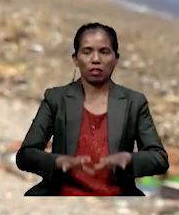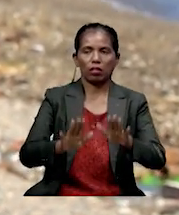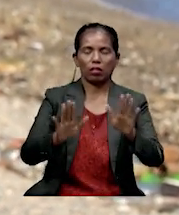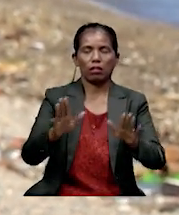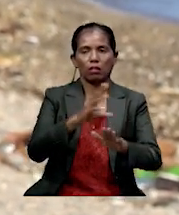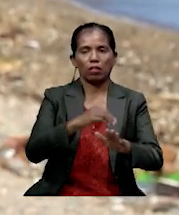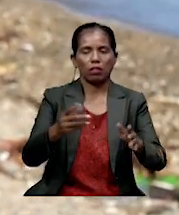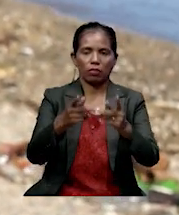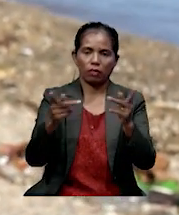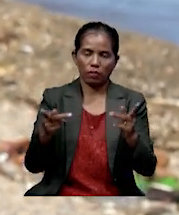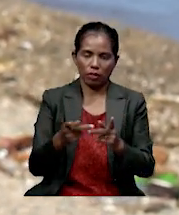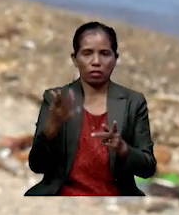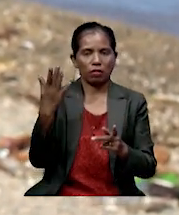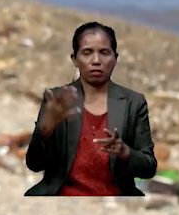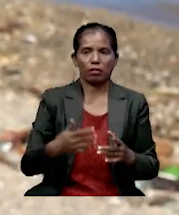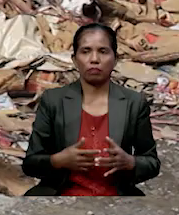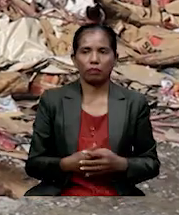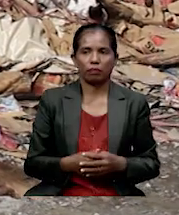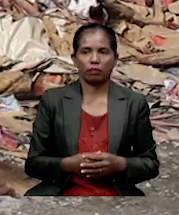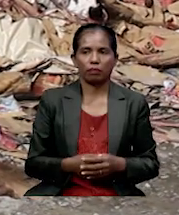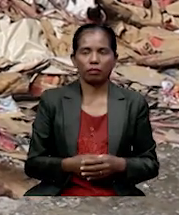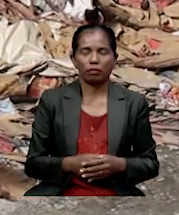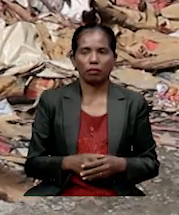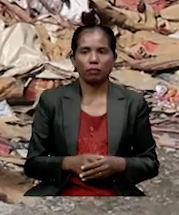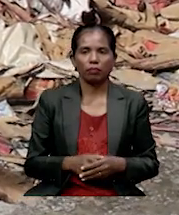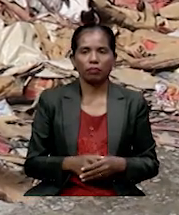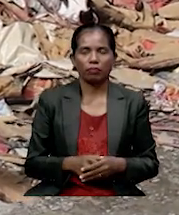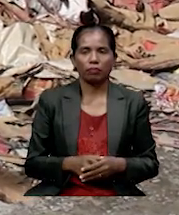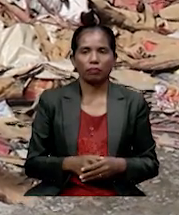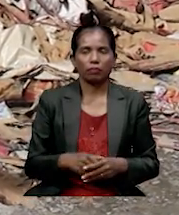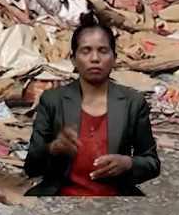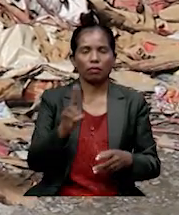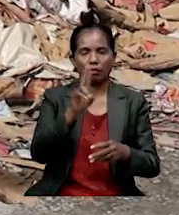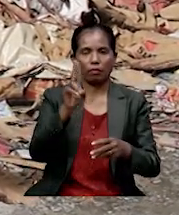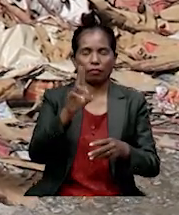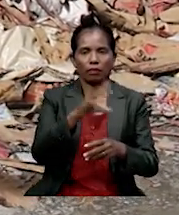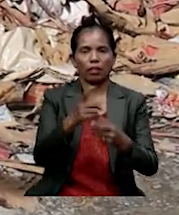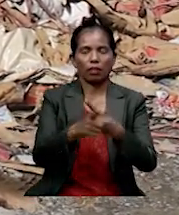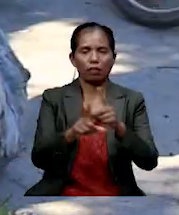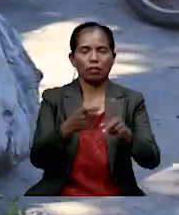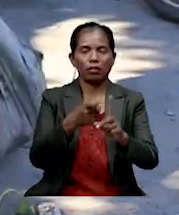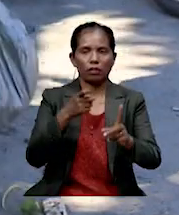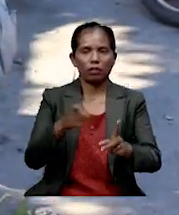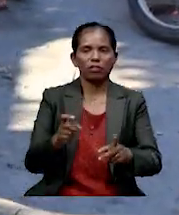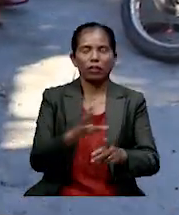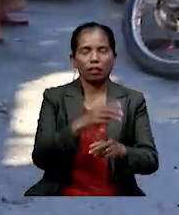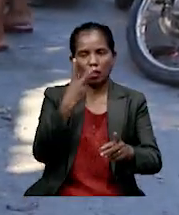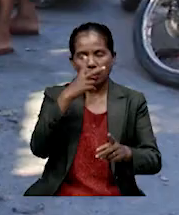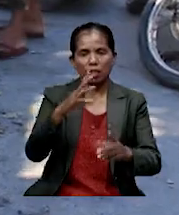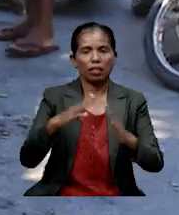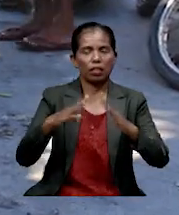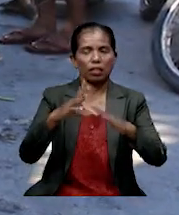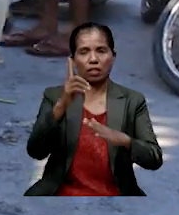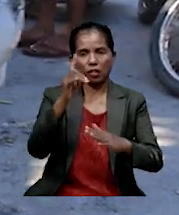jarri es largo atu livre husi inundação no akara khare cidade dili ne be furak e ma